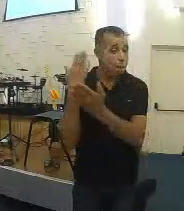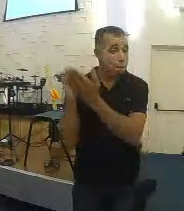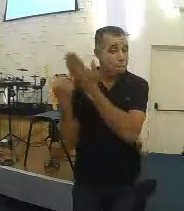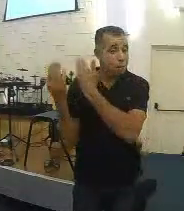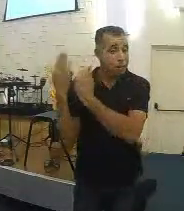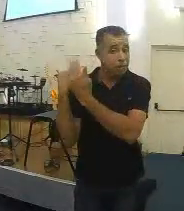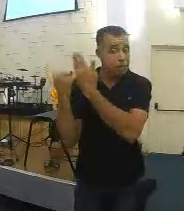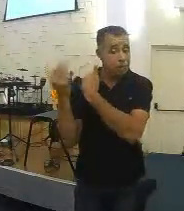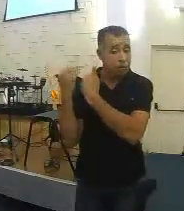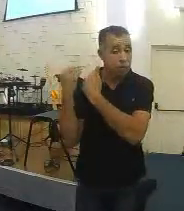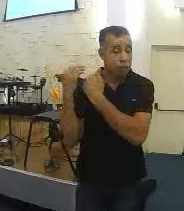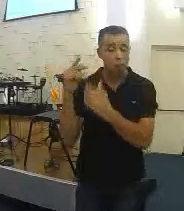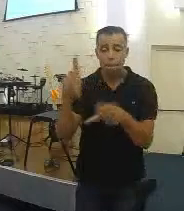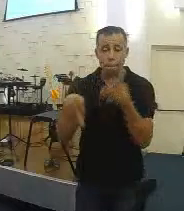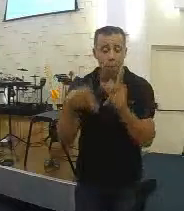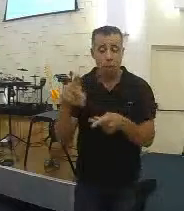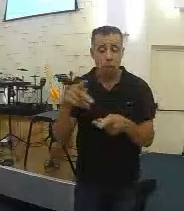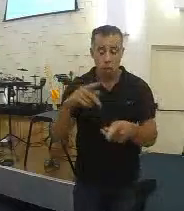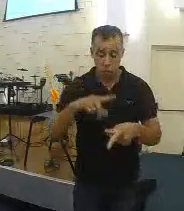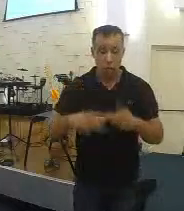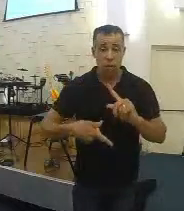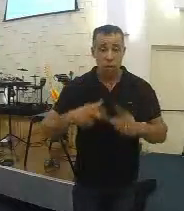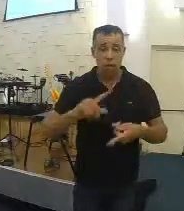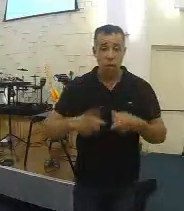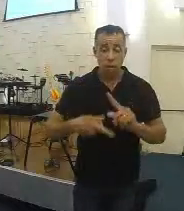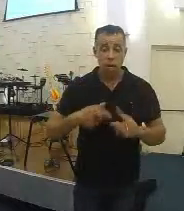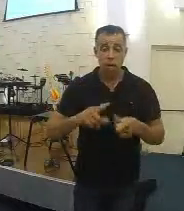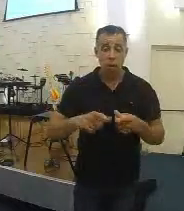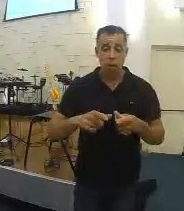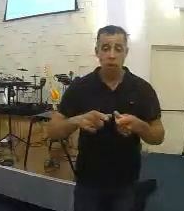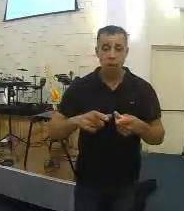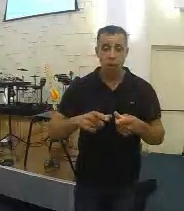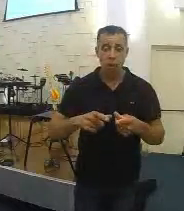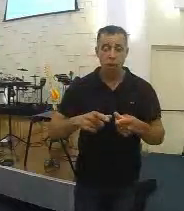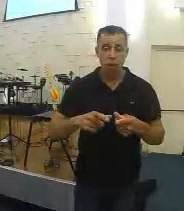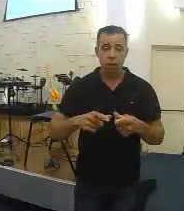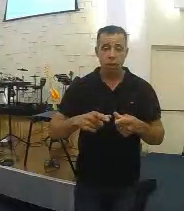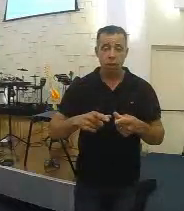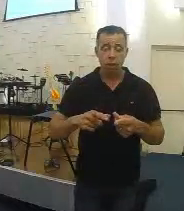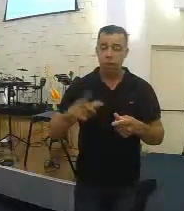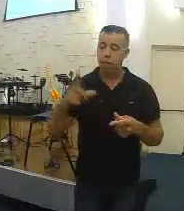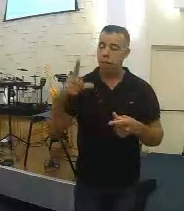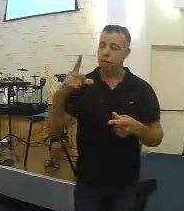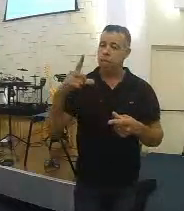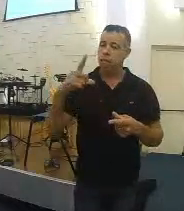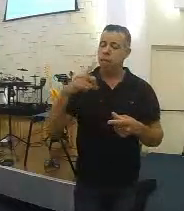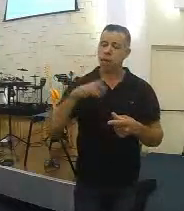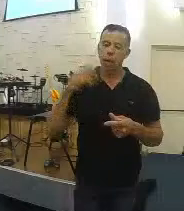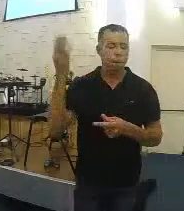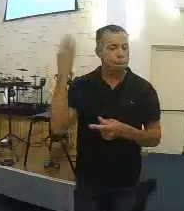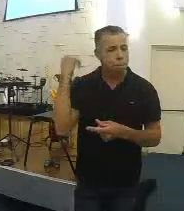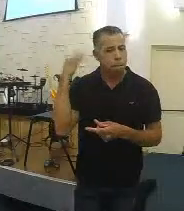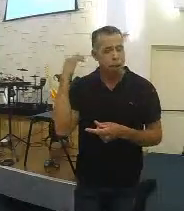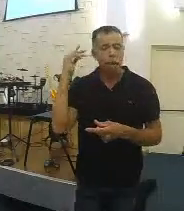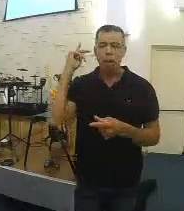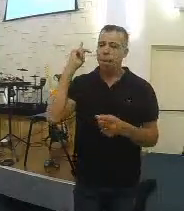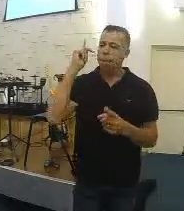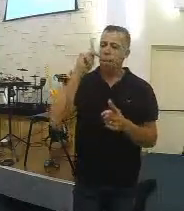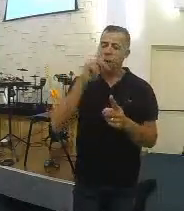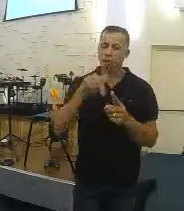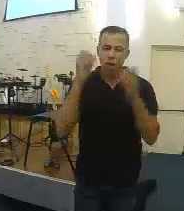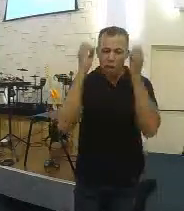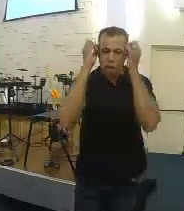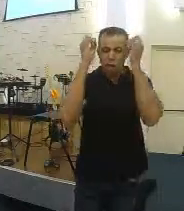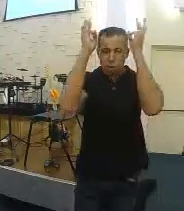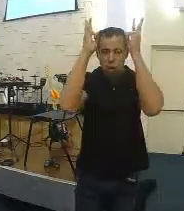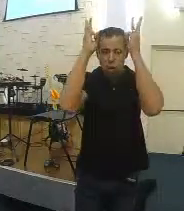Israel, o mesmo Israel que recebeu profetas do Senhor como Moisés, que recebeu